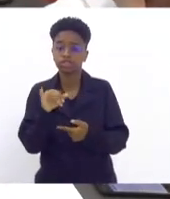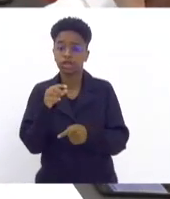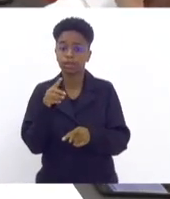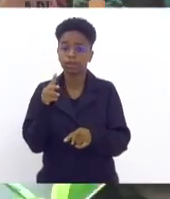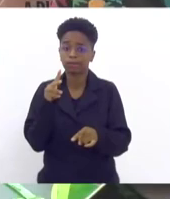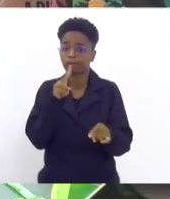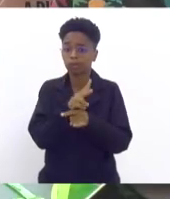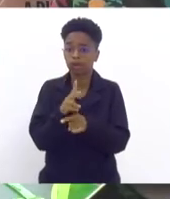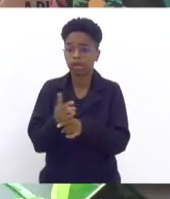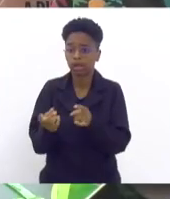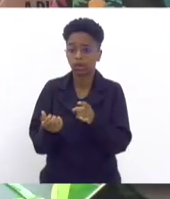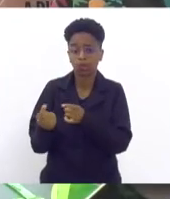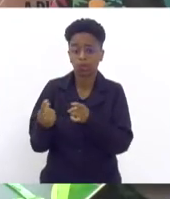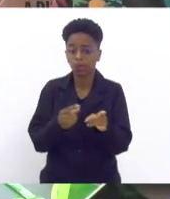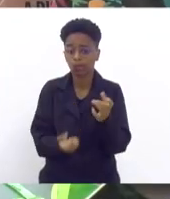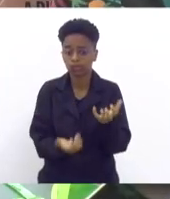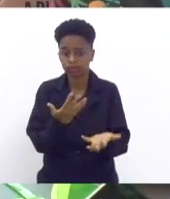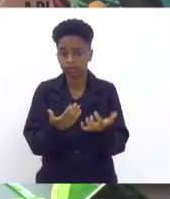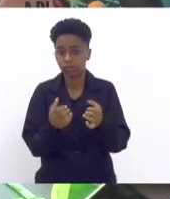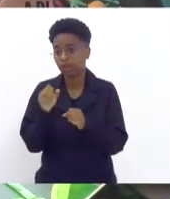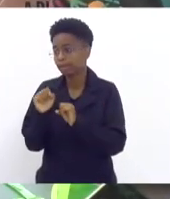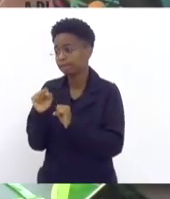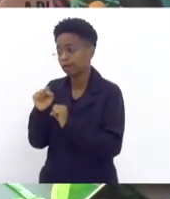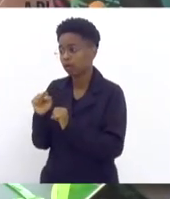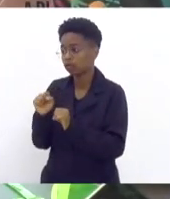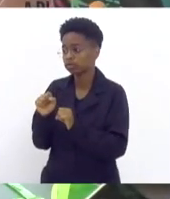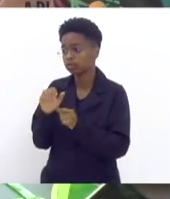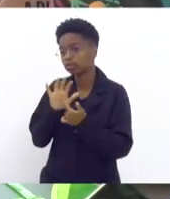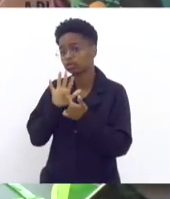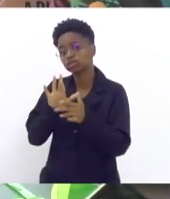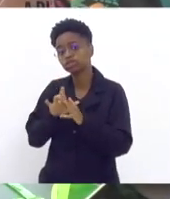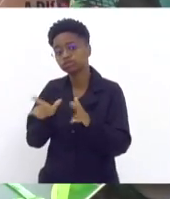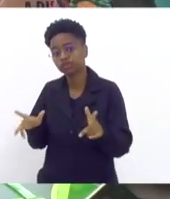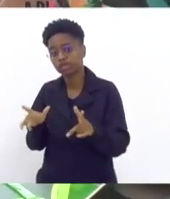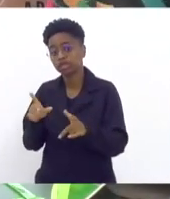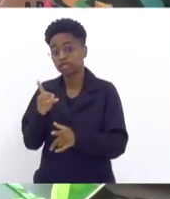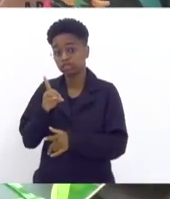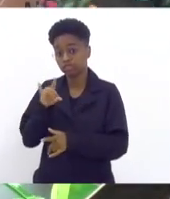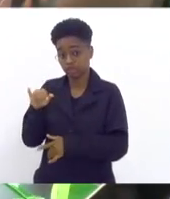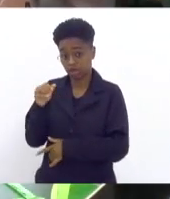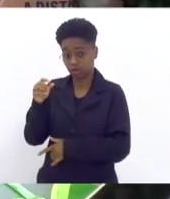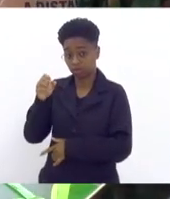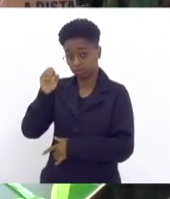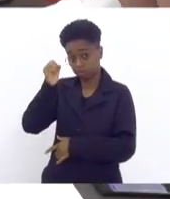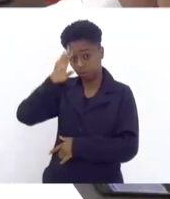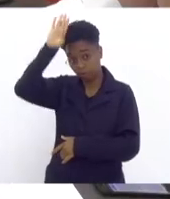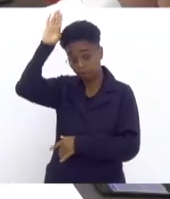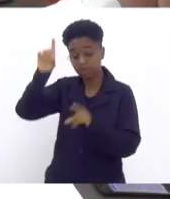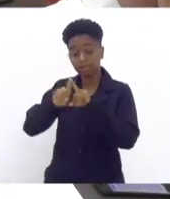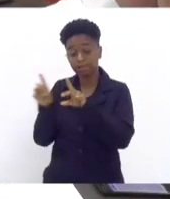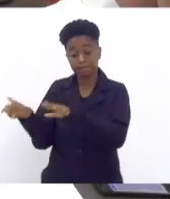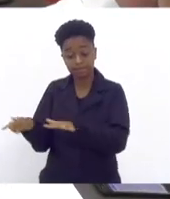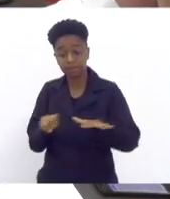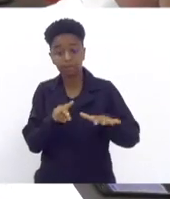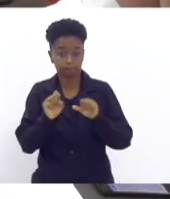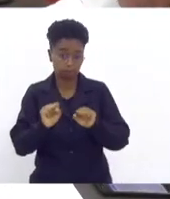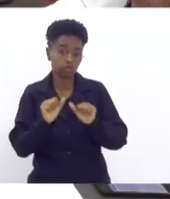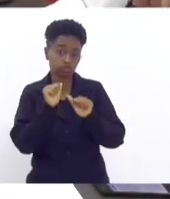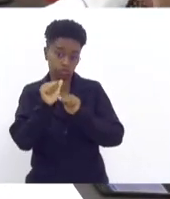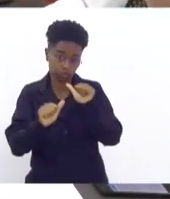a gente pode fazer... Estabelecendo a diferenciação do dia do bombeiro e a semana. E aí a gente pode fazer a